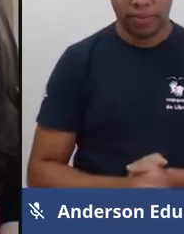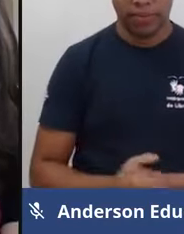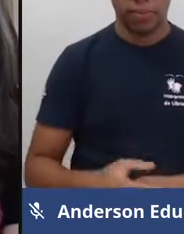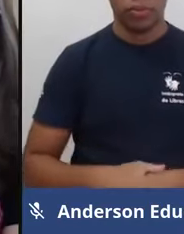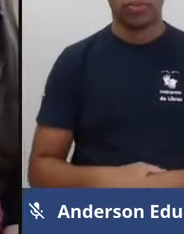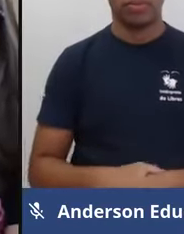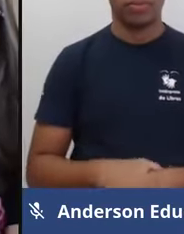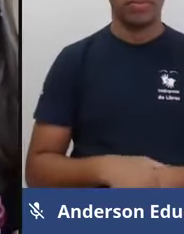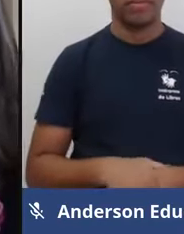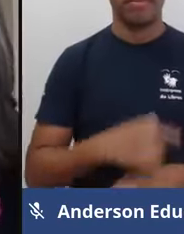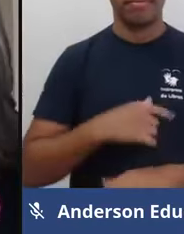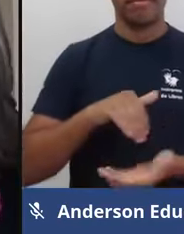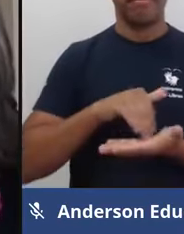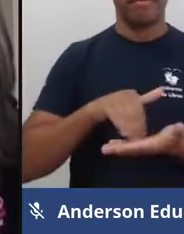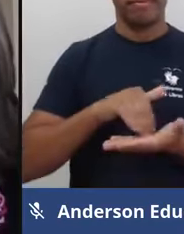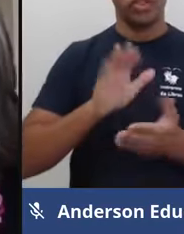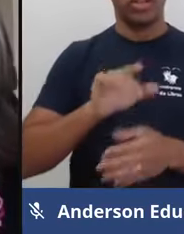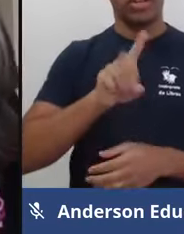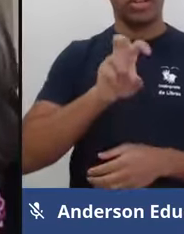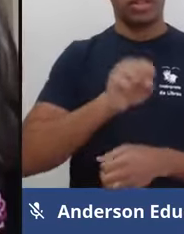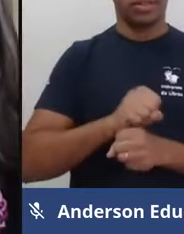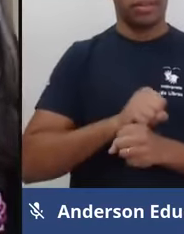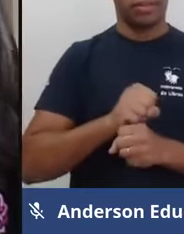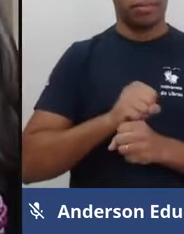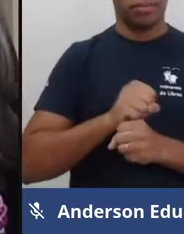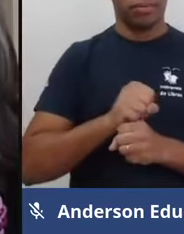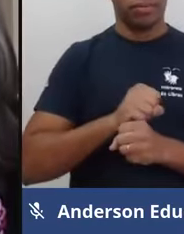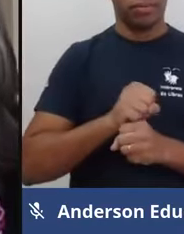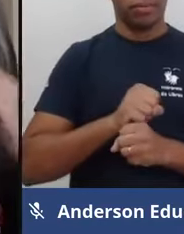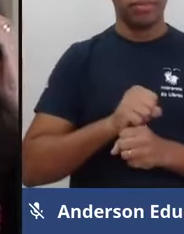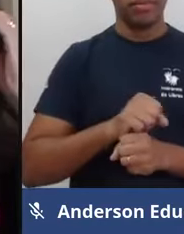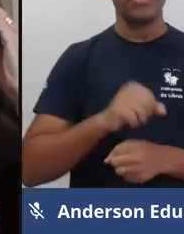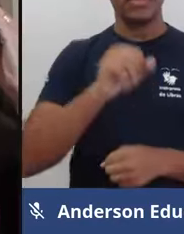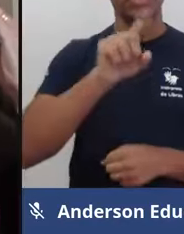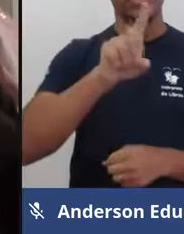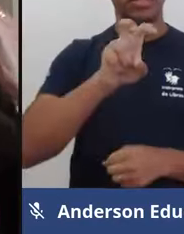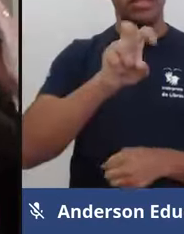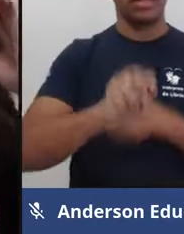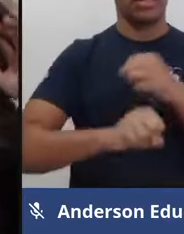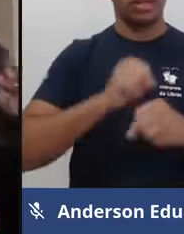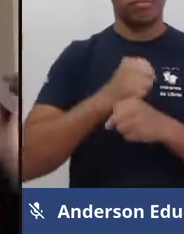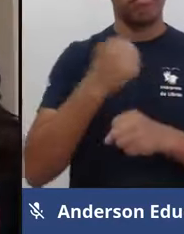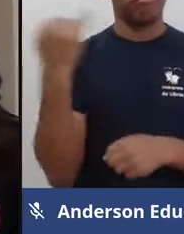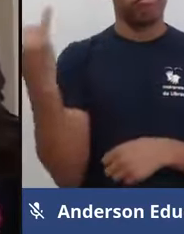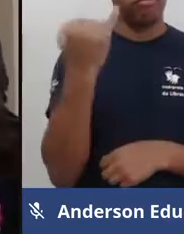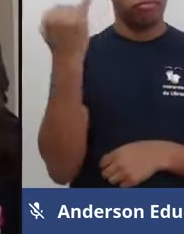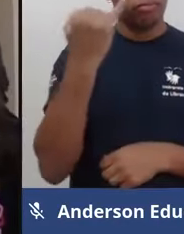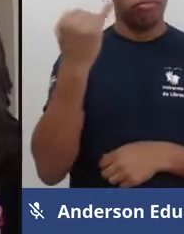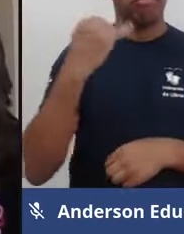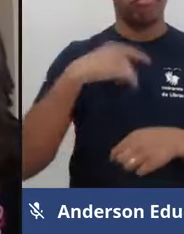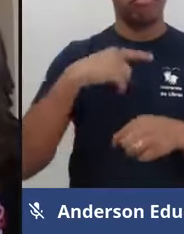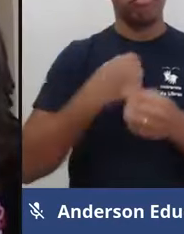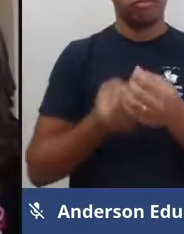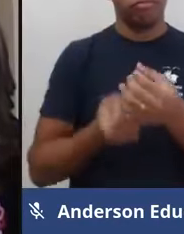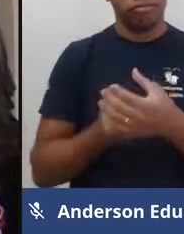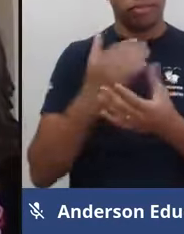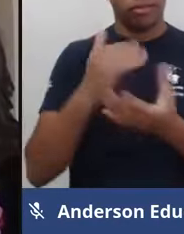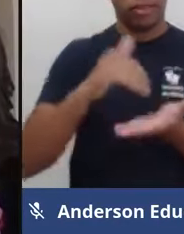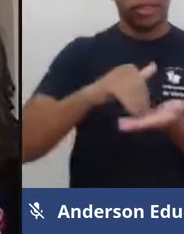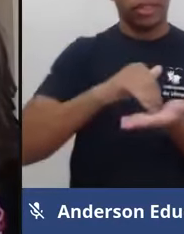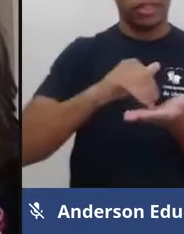A Secretaria fez 15 anos, né? E são 15 anos importantes. A criação da Secretaria da